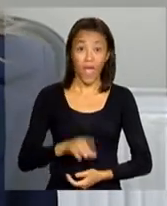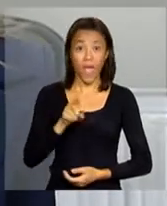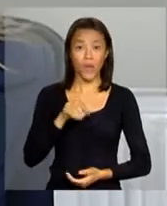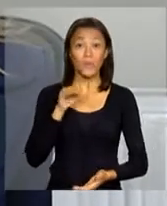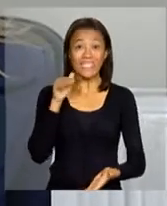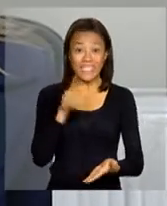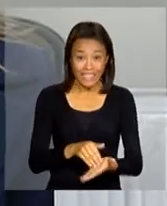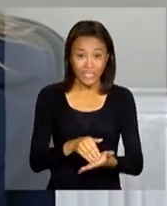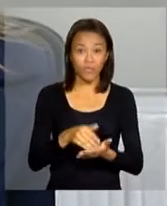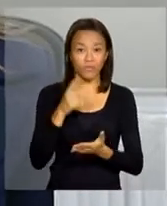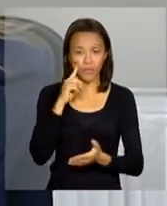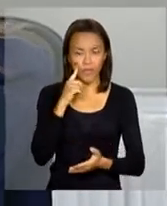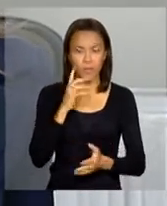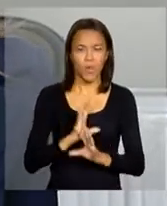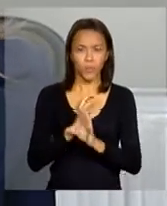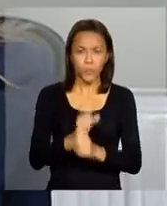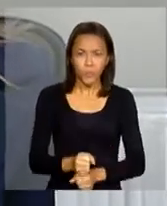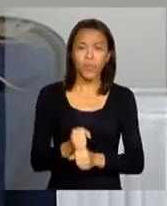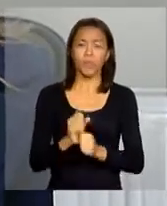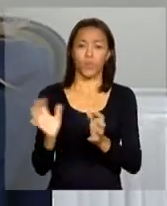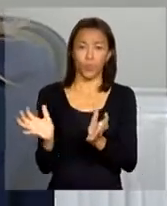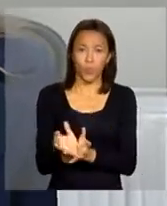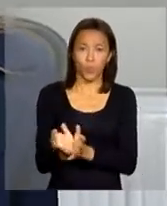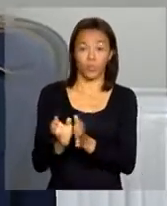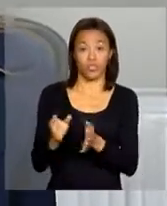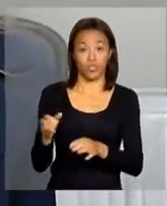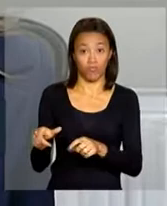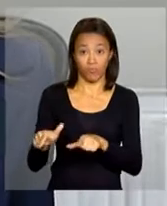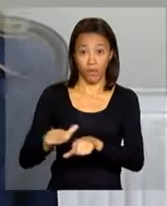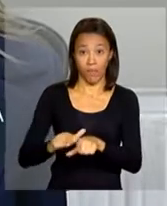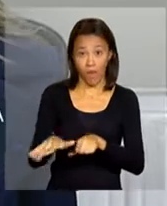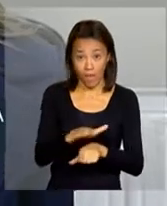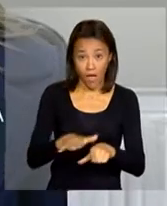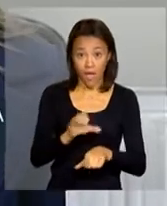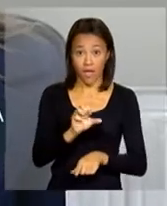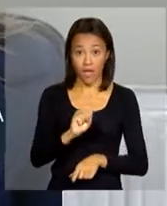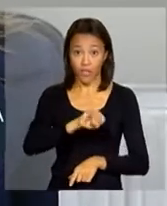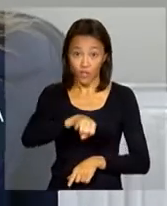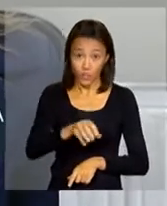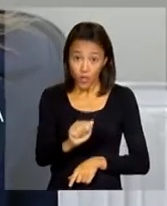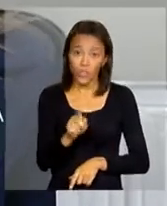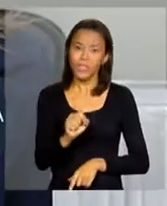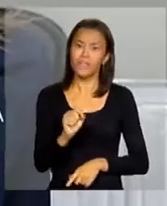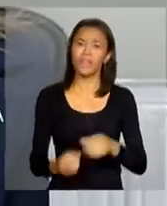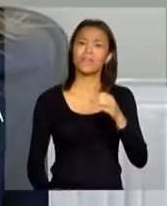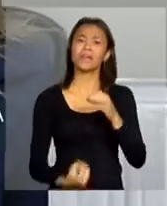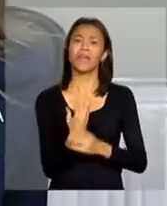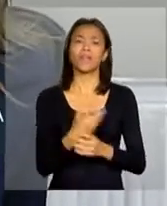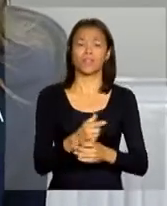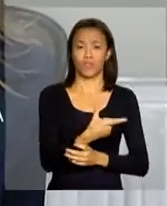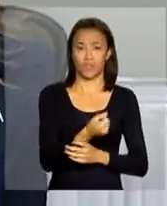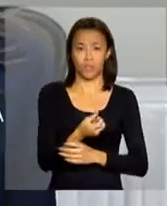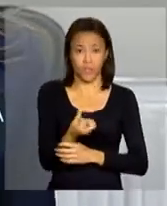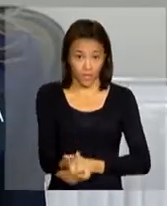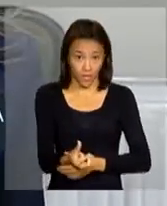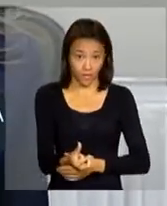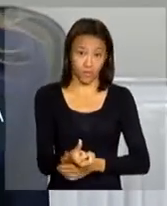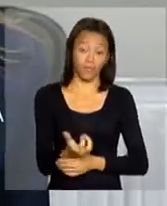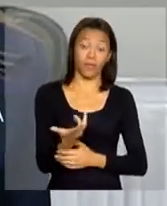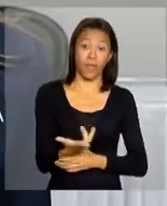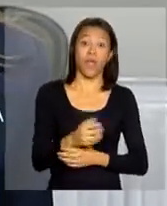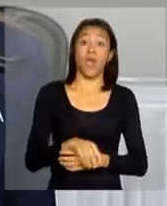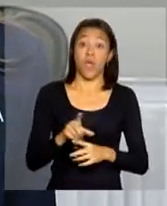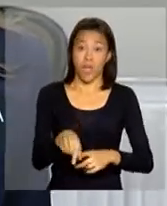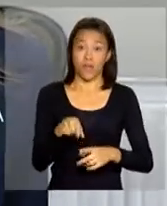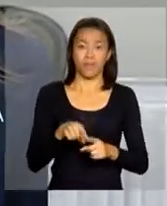quinto levantamento apresentado pelo grupo de trabalho da soja desde que a moratória foi criada em 2006 Além disso